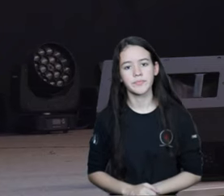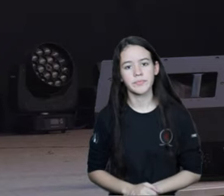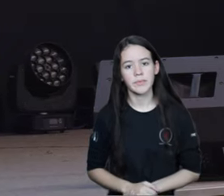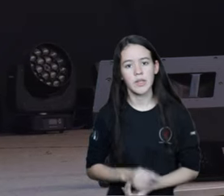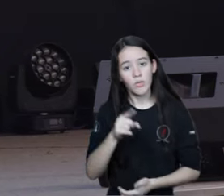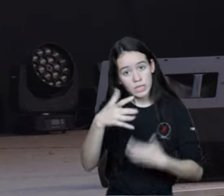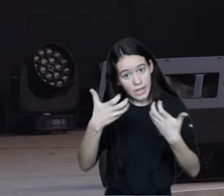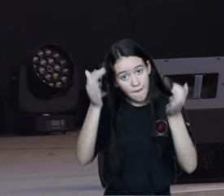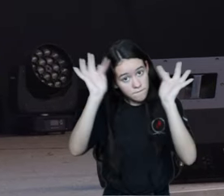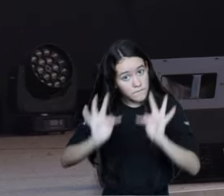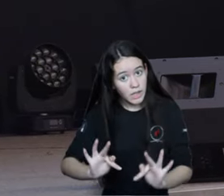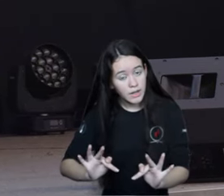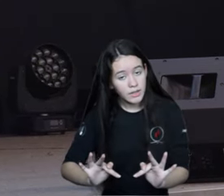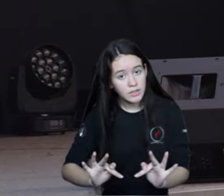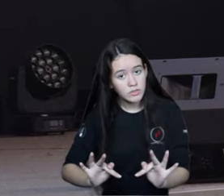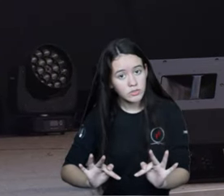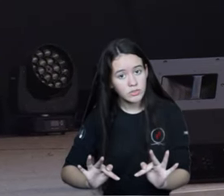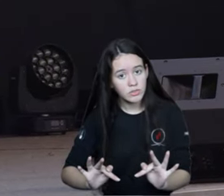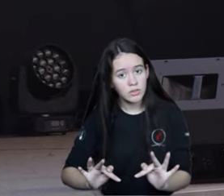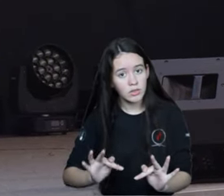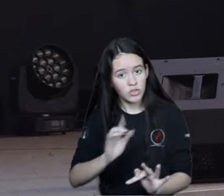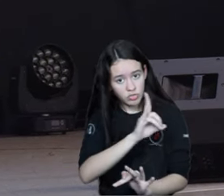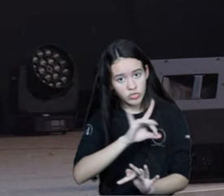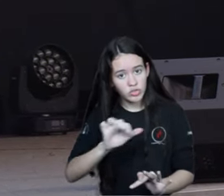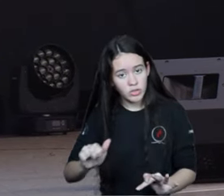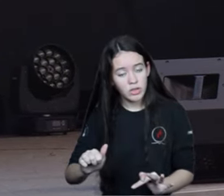você não quer ser feliz no dia